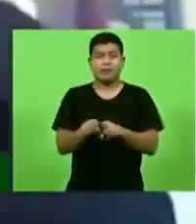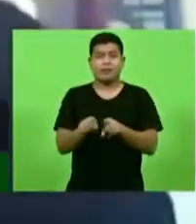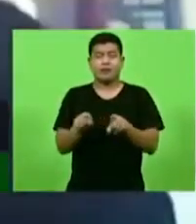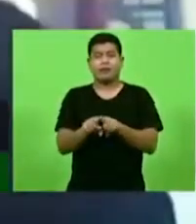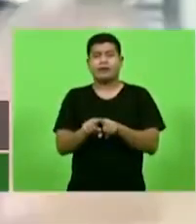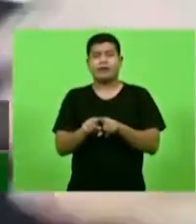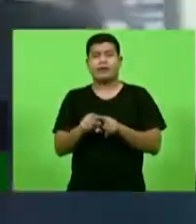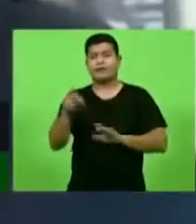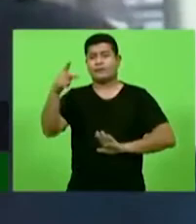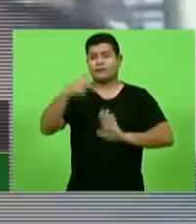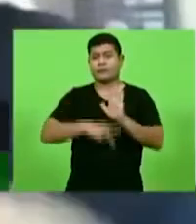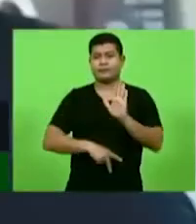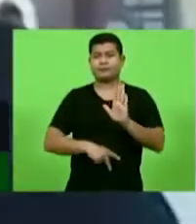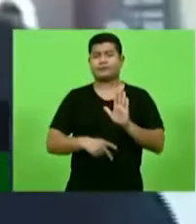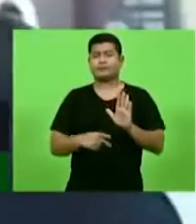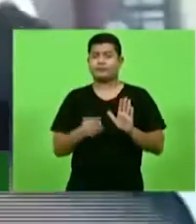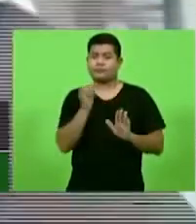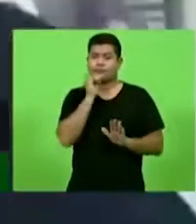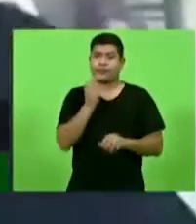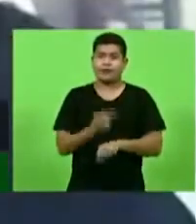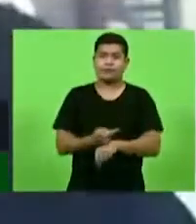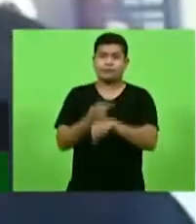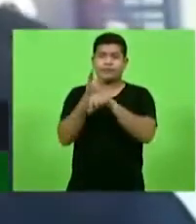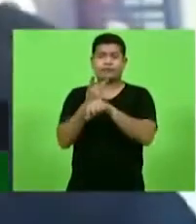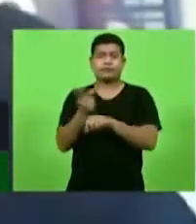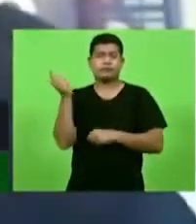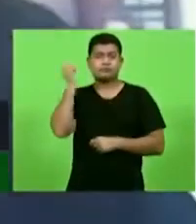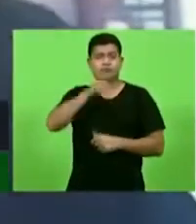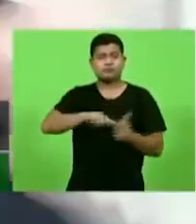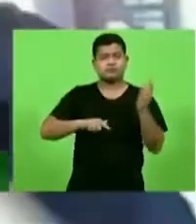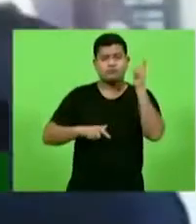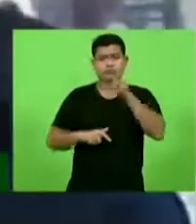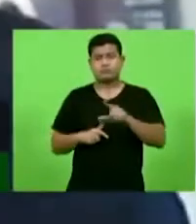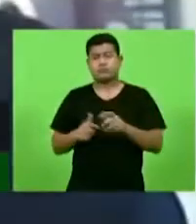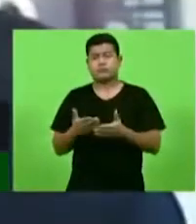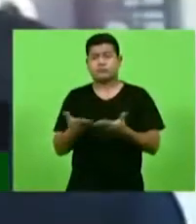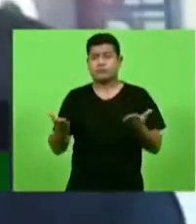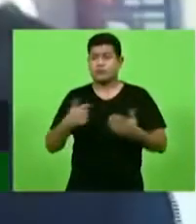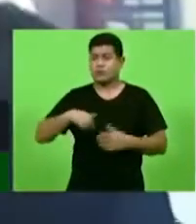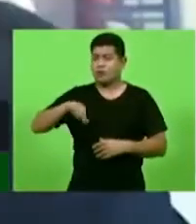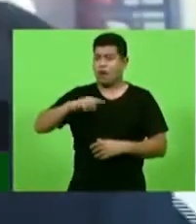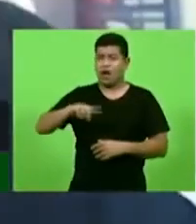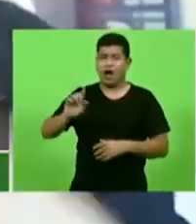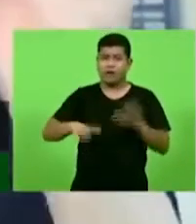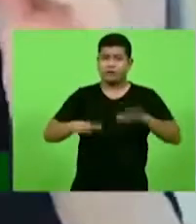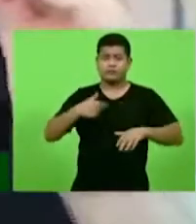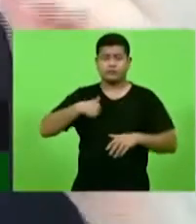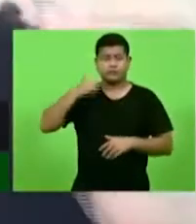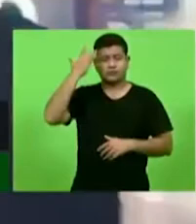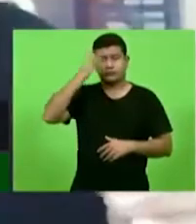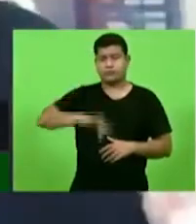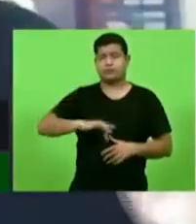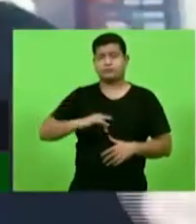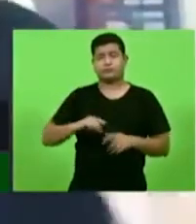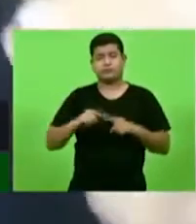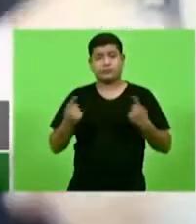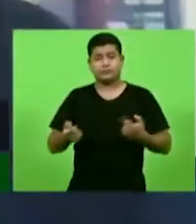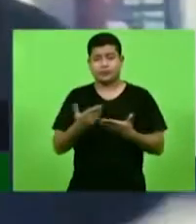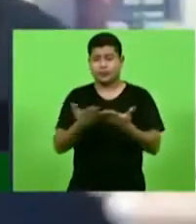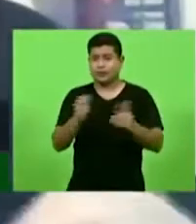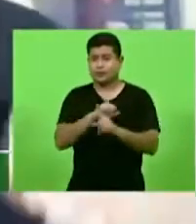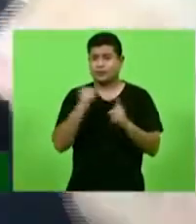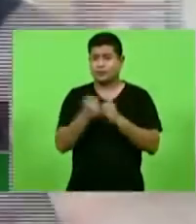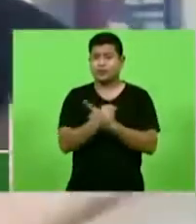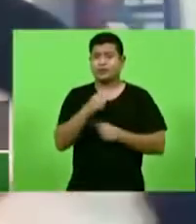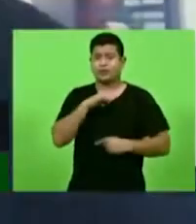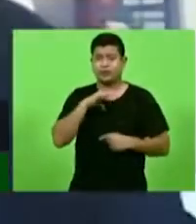estão sendo desenvolvidos, prêmios que estão sendo conquistados. A gente não sabe. Enfim, a sociedade terá acesso a